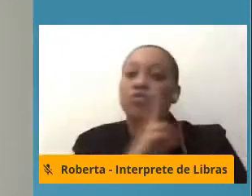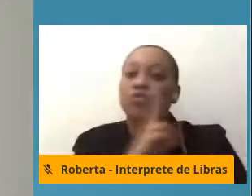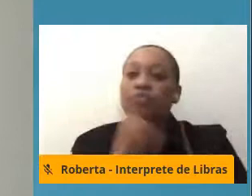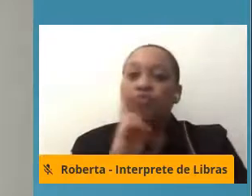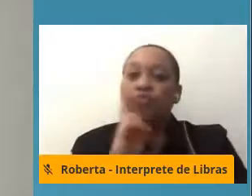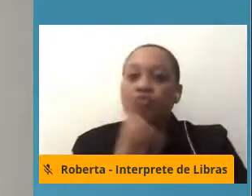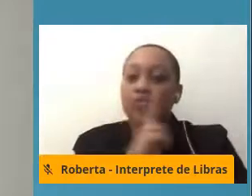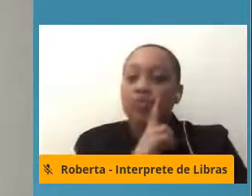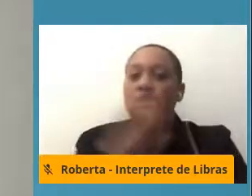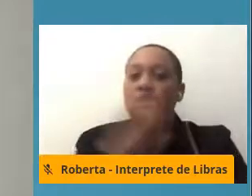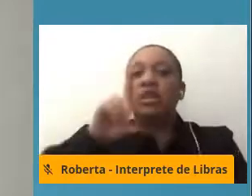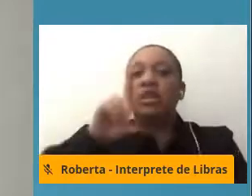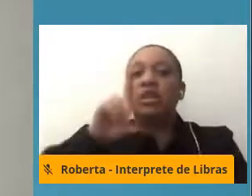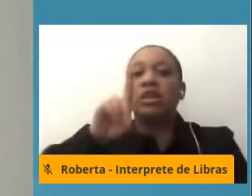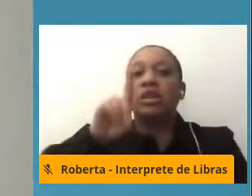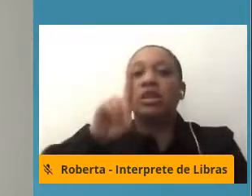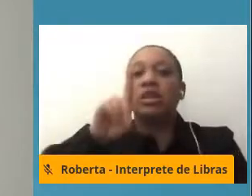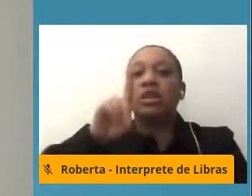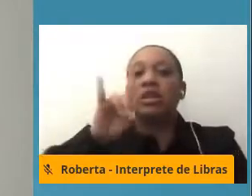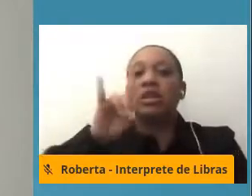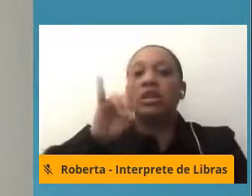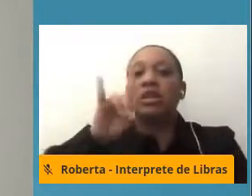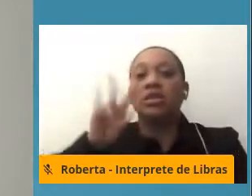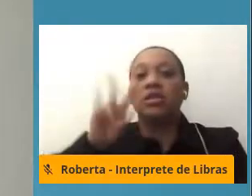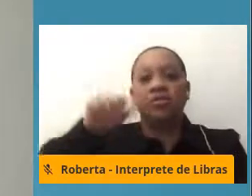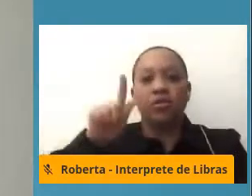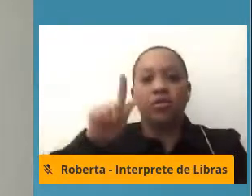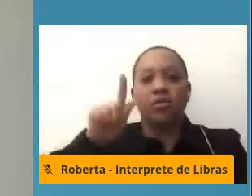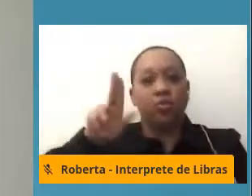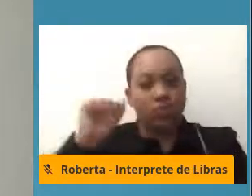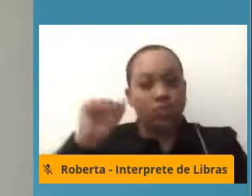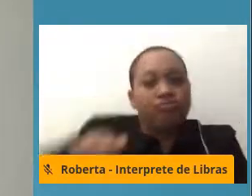sorteio para vocês. Então, a gente hoje vai sortear uma garrafa da Jararaca,